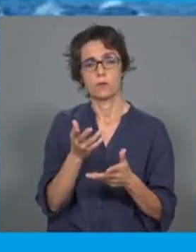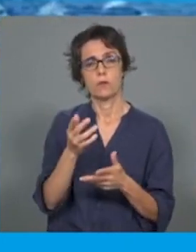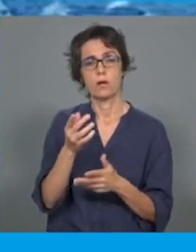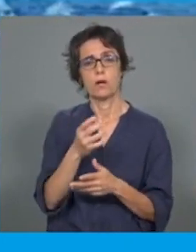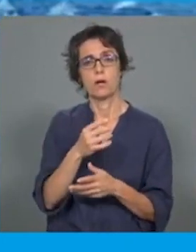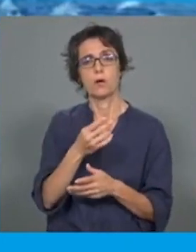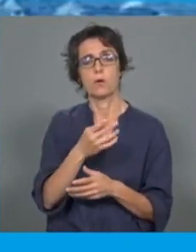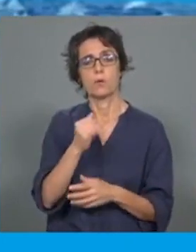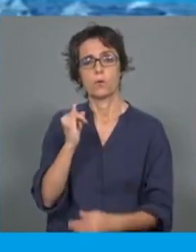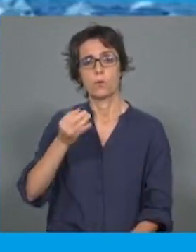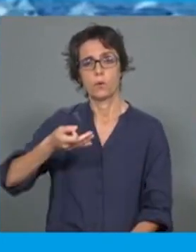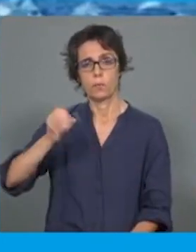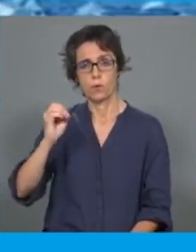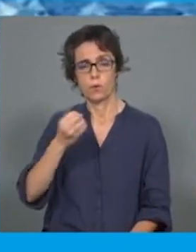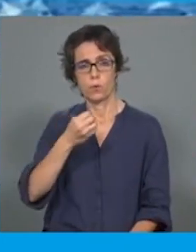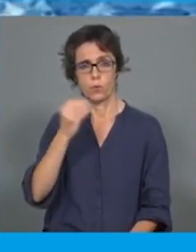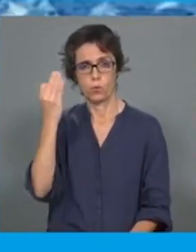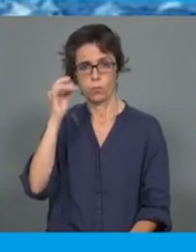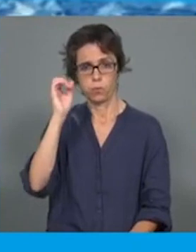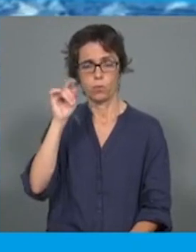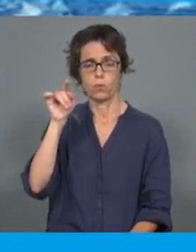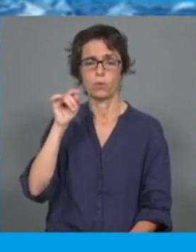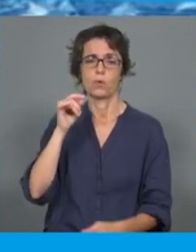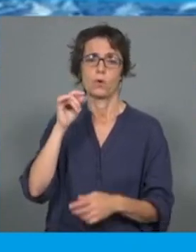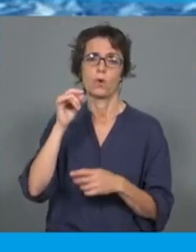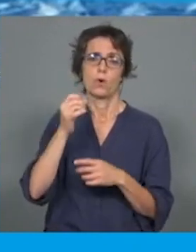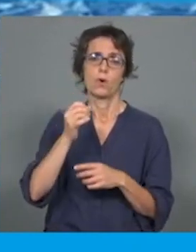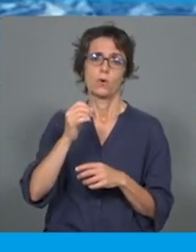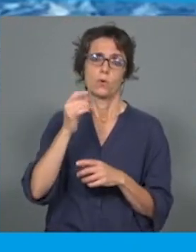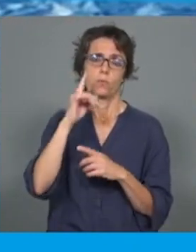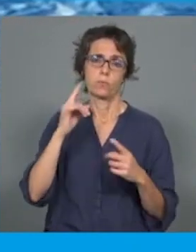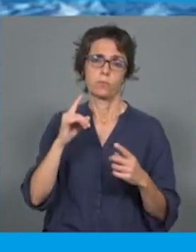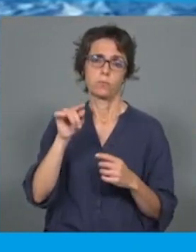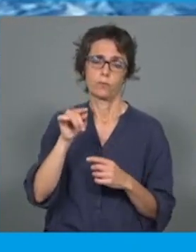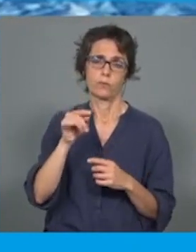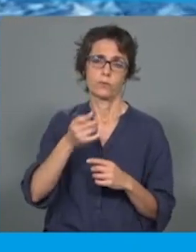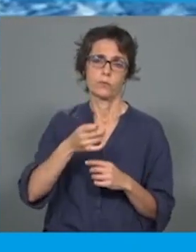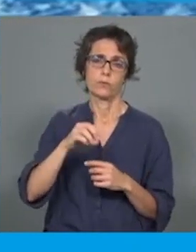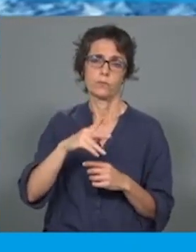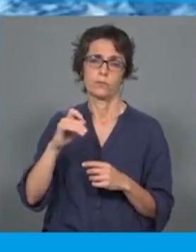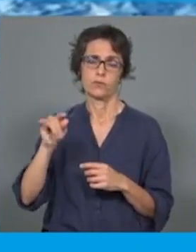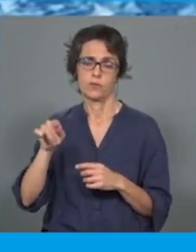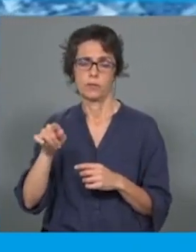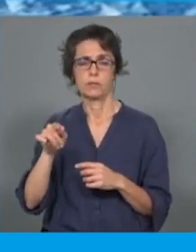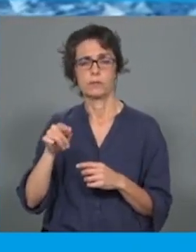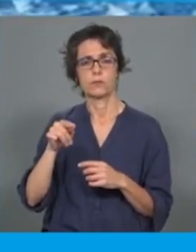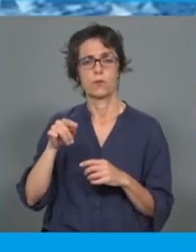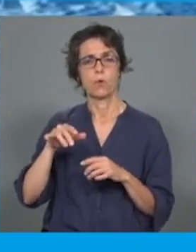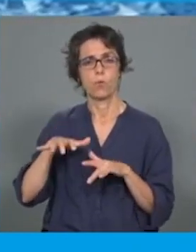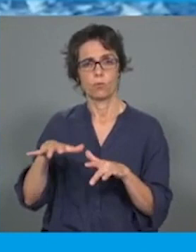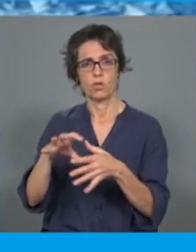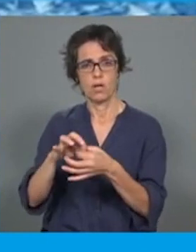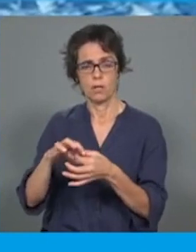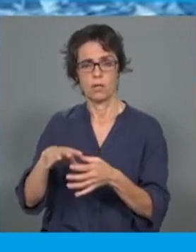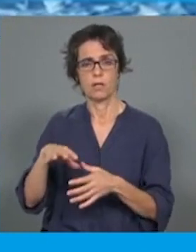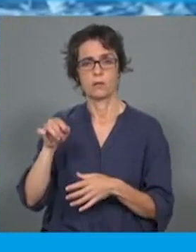do IPO do Porto, um especialista nesta área, da oncologia, que nos vai, enfim, ajudar a perceber